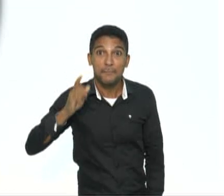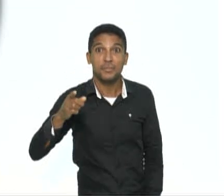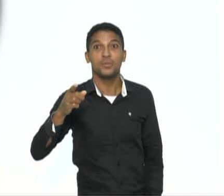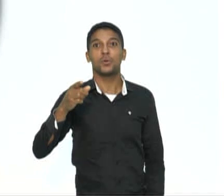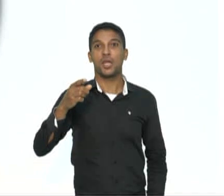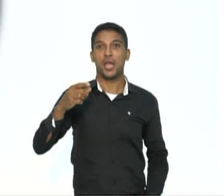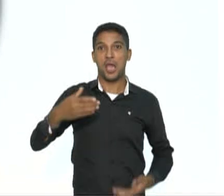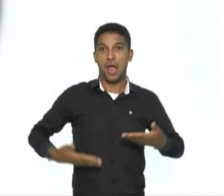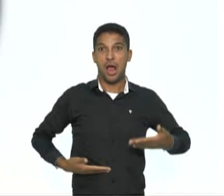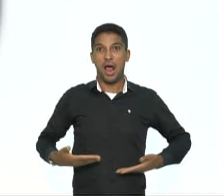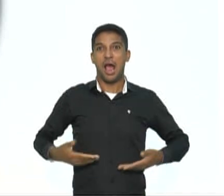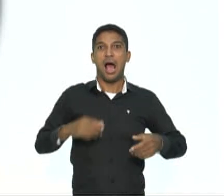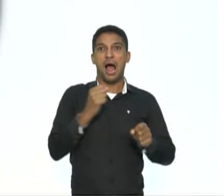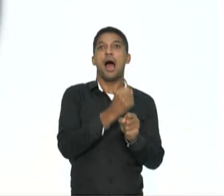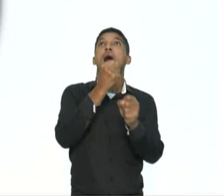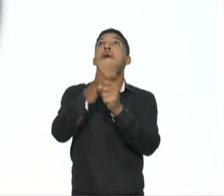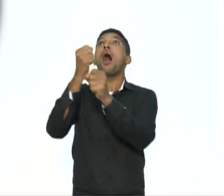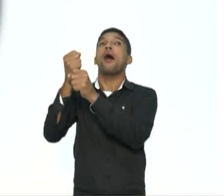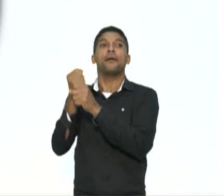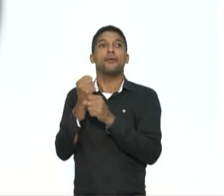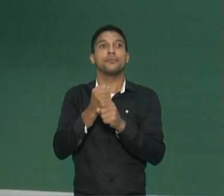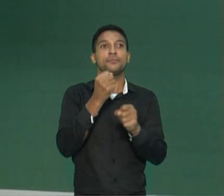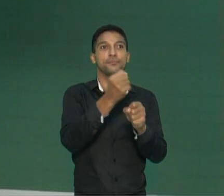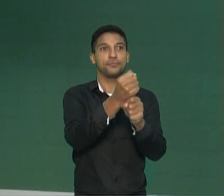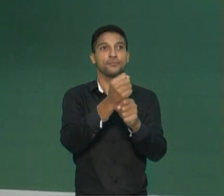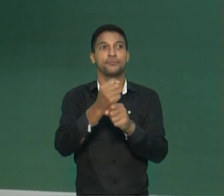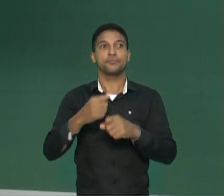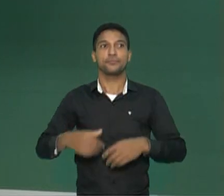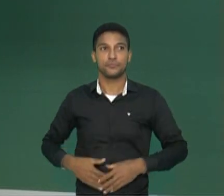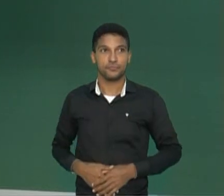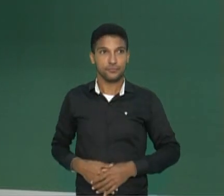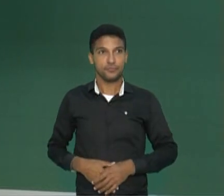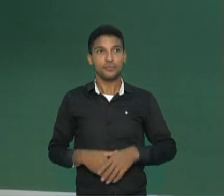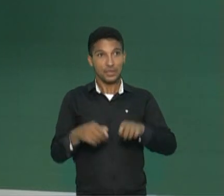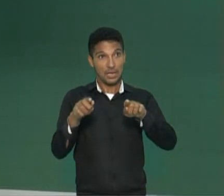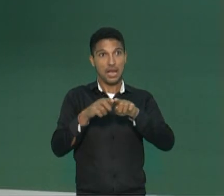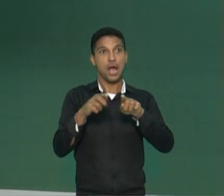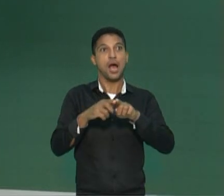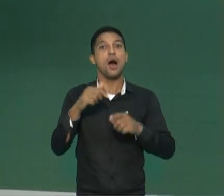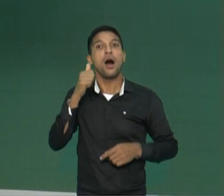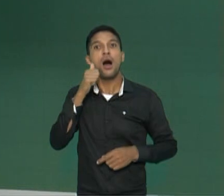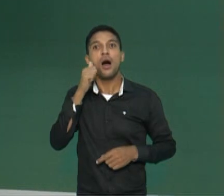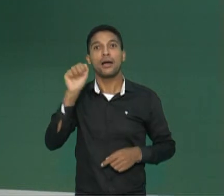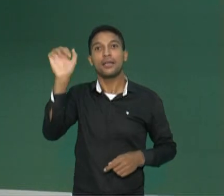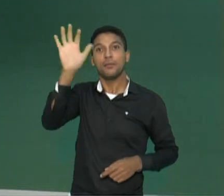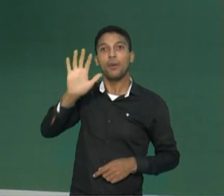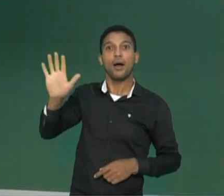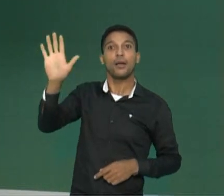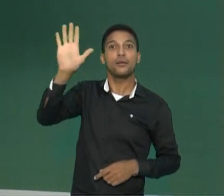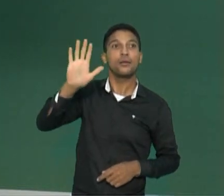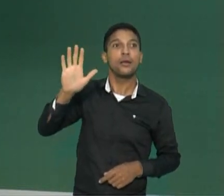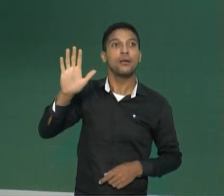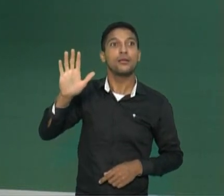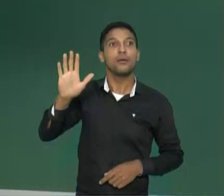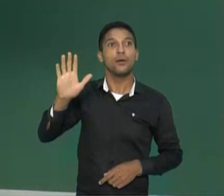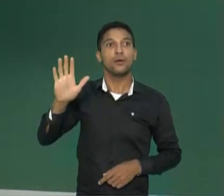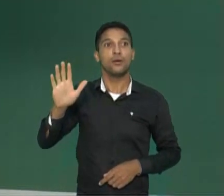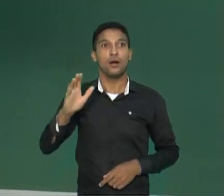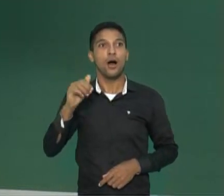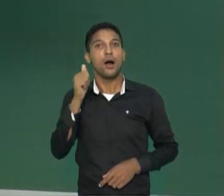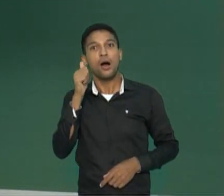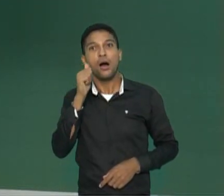da sua esposa favorita. Acho que ela teve complicações depois que ela teve o 14º filho, né, acabou morrendo, né, que era Mumtaz